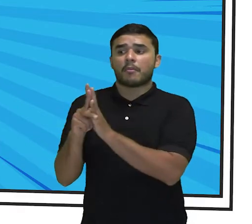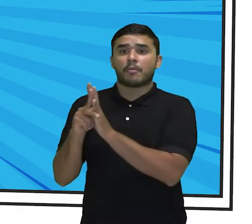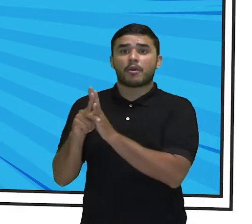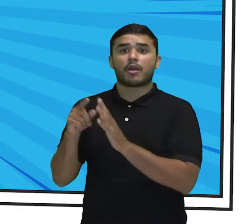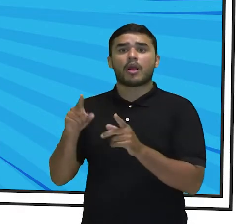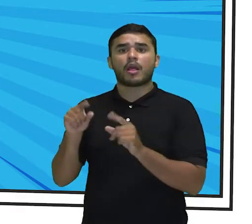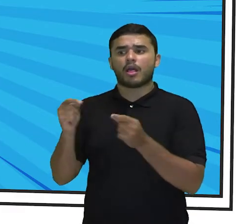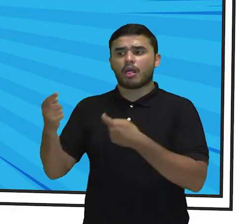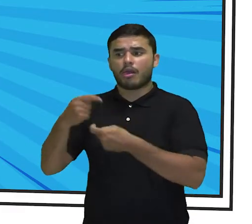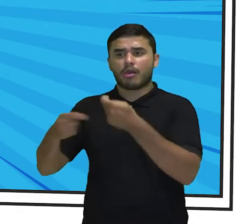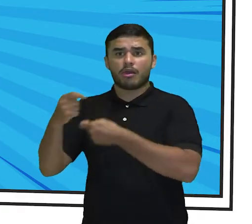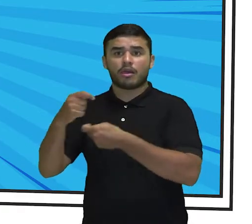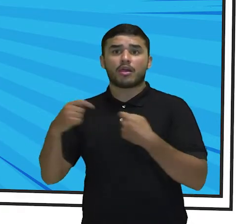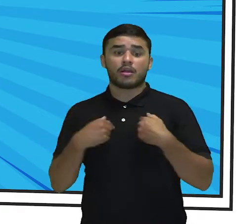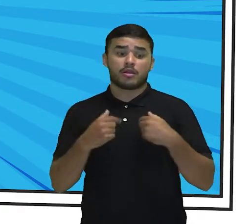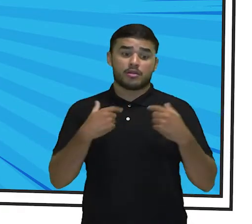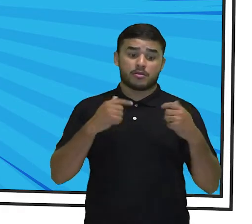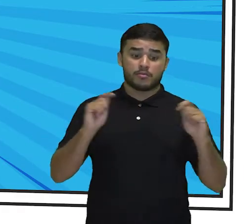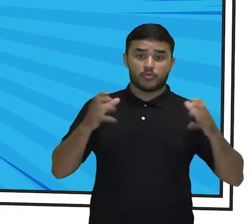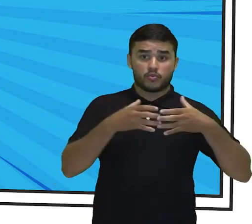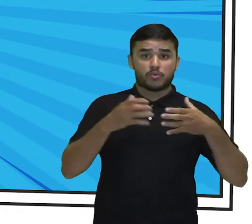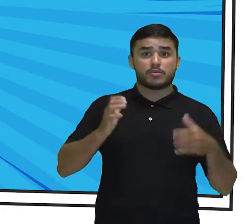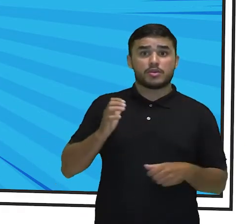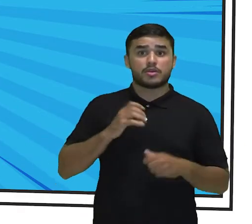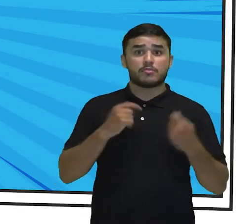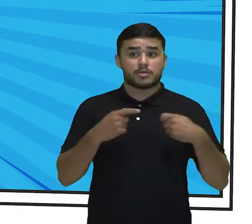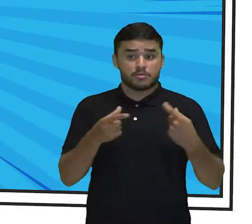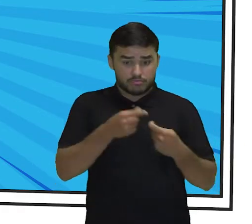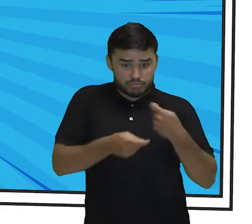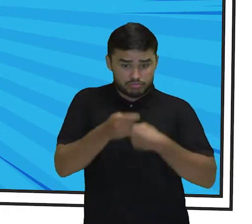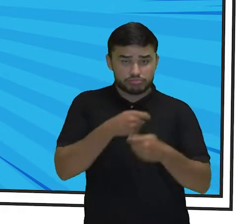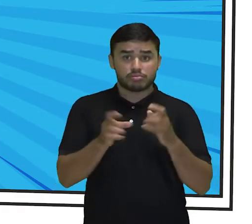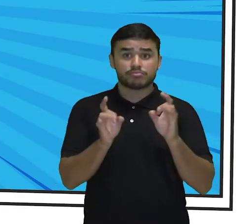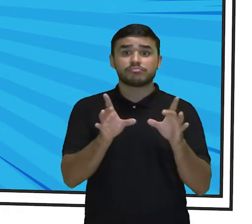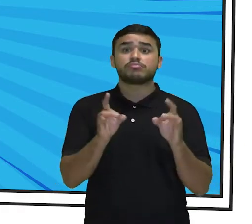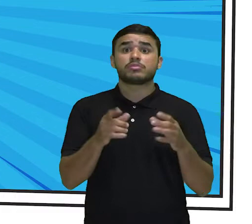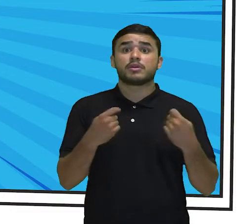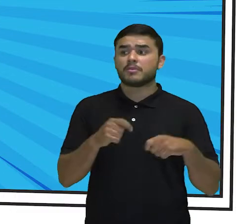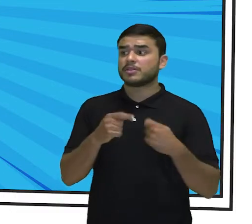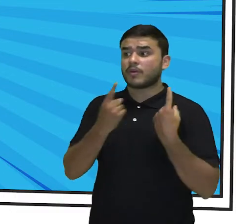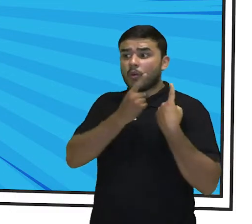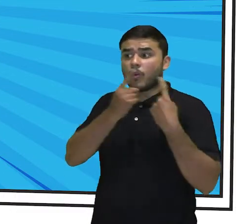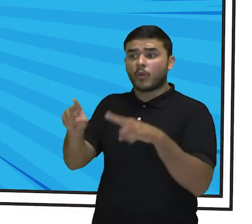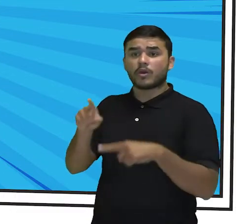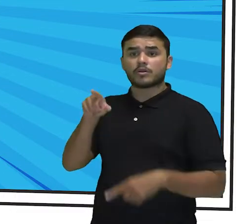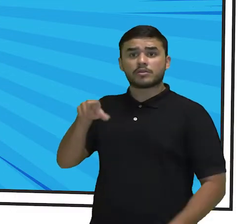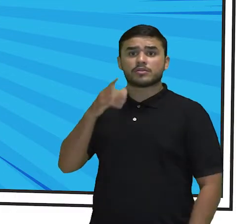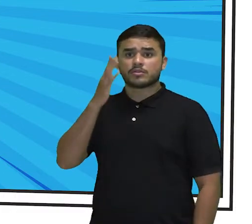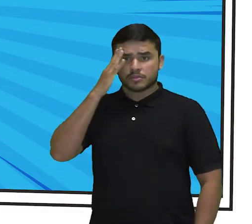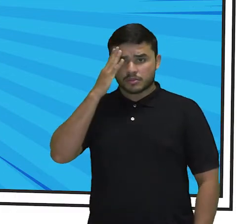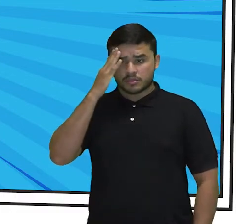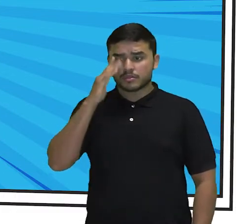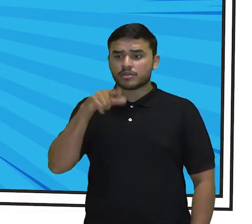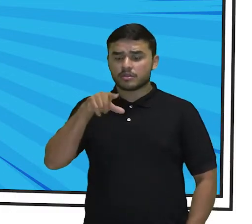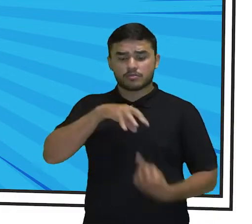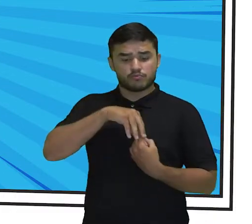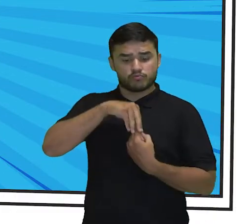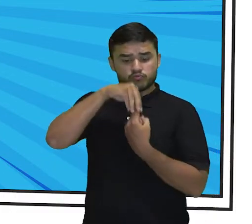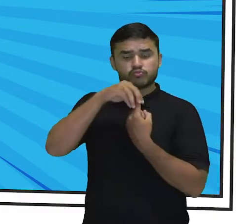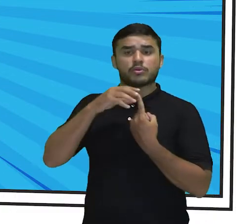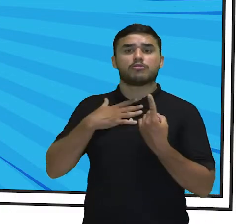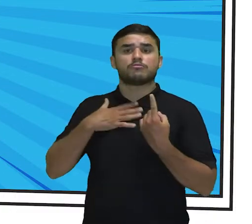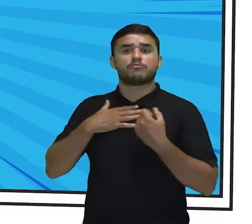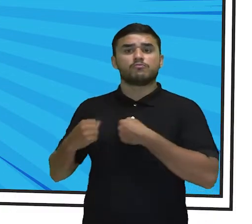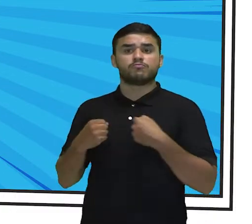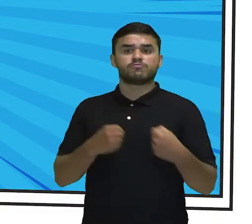comércio, a burguesia precisa do comércio, então ela tem que destruir o feudalismo. O rei precisa de centralização para ter mais